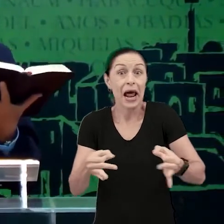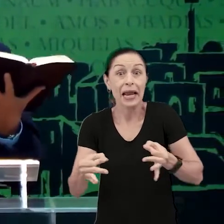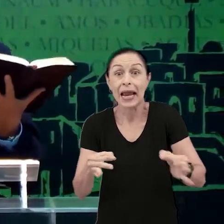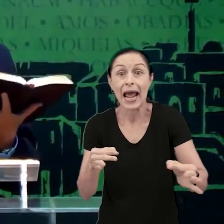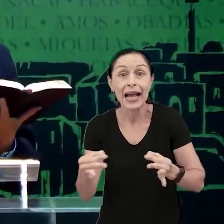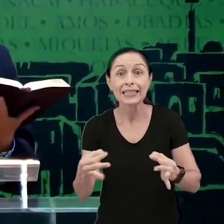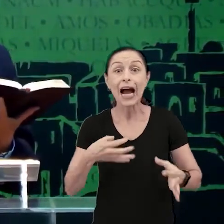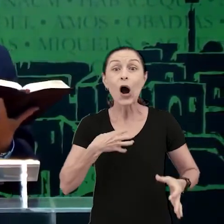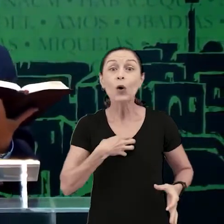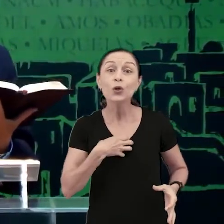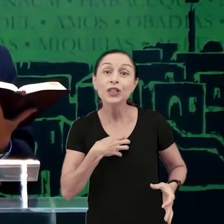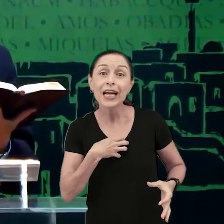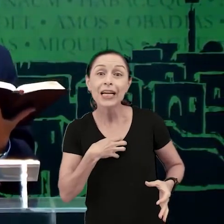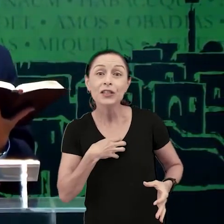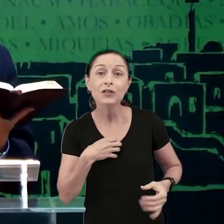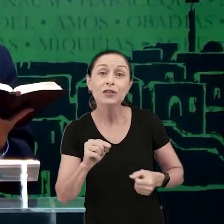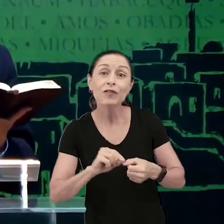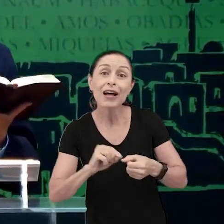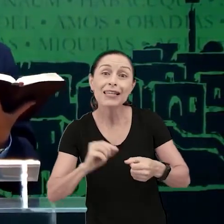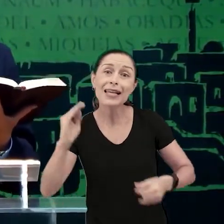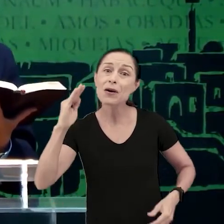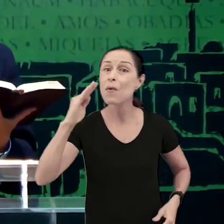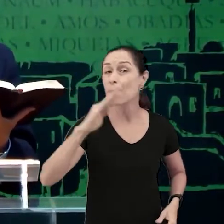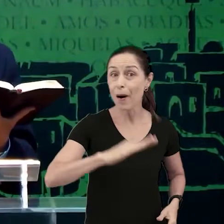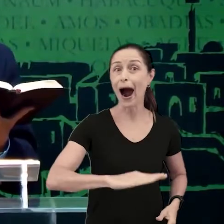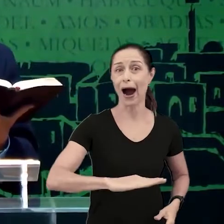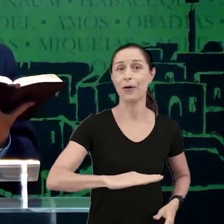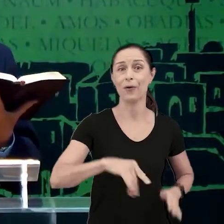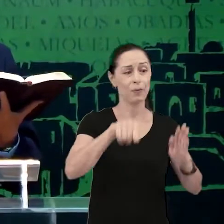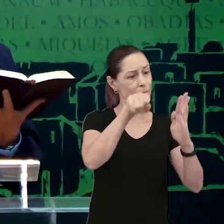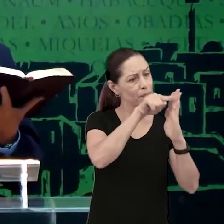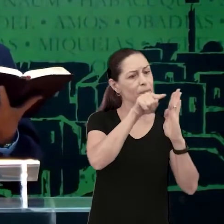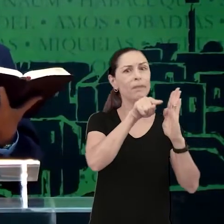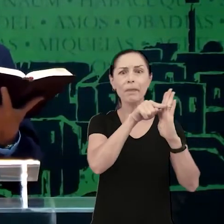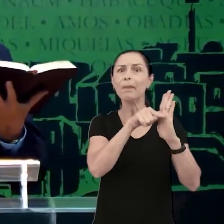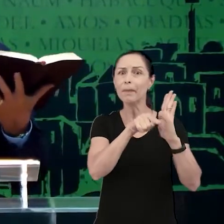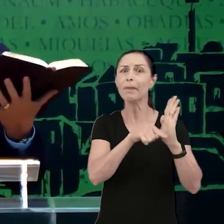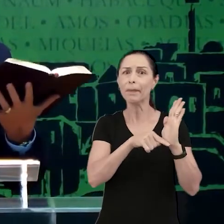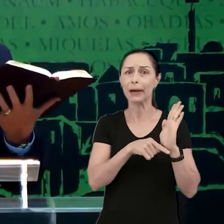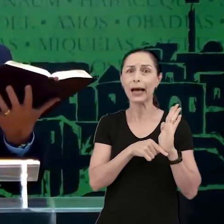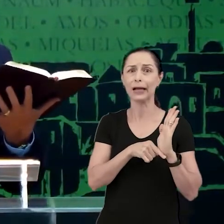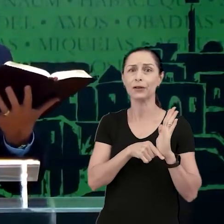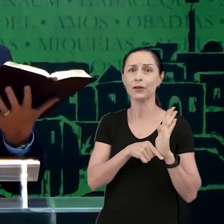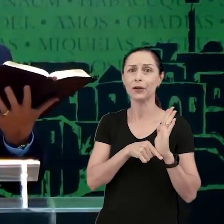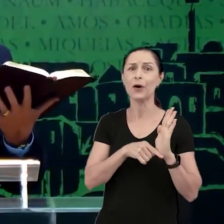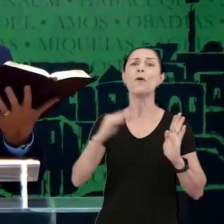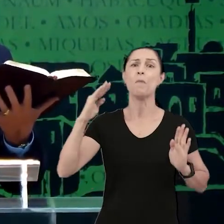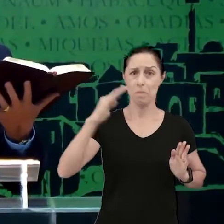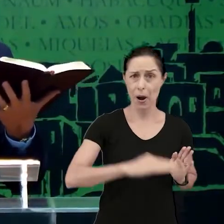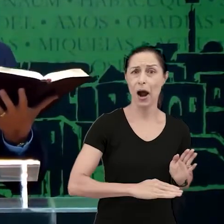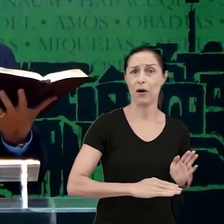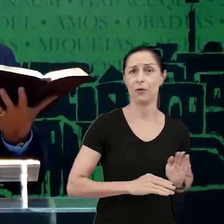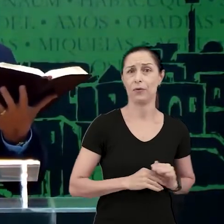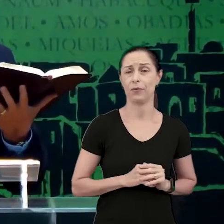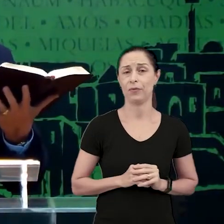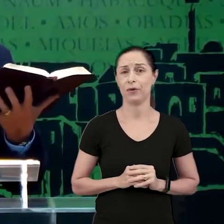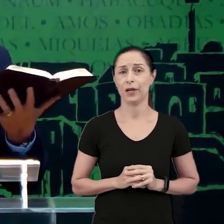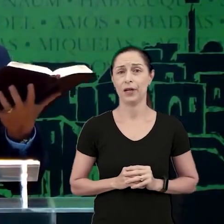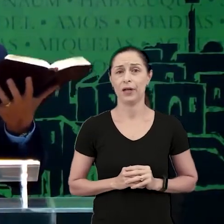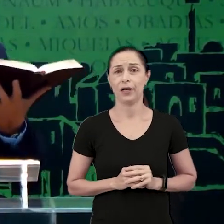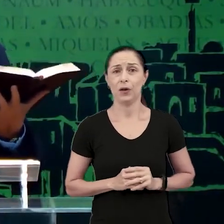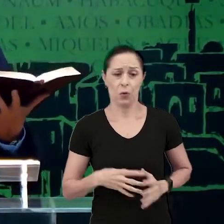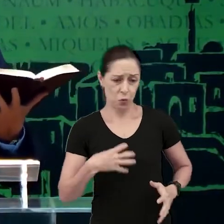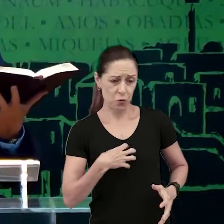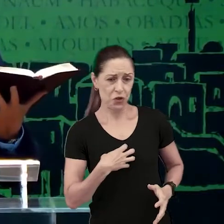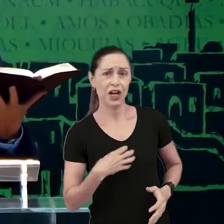porque as pessoas que planejam o mal, elas têm um plano, elas têm uma agenda, elas têm um método, elas têm